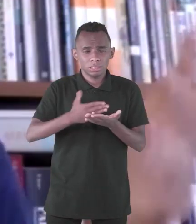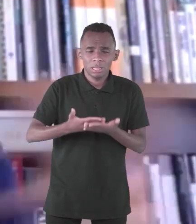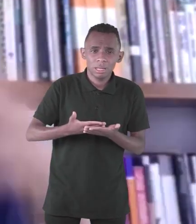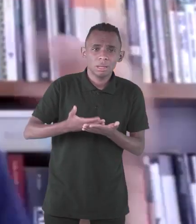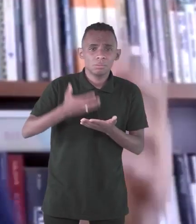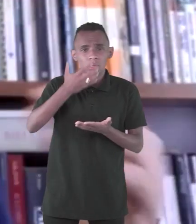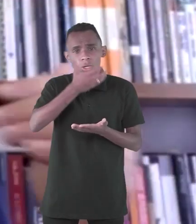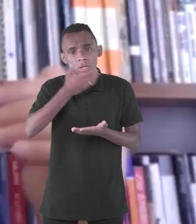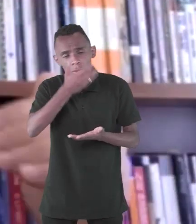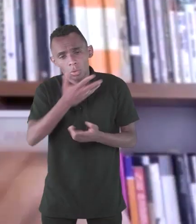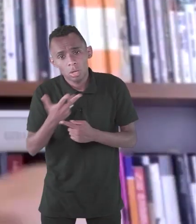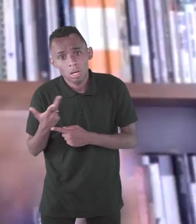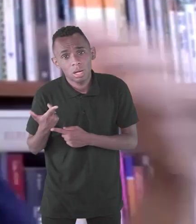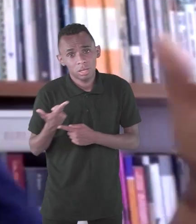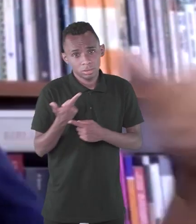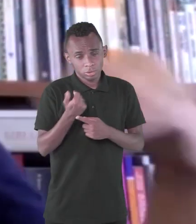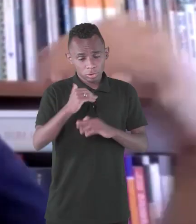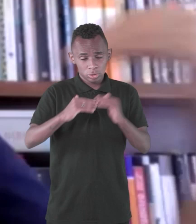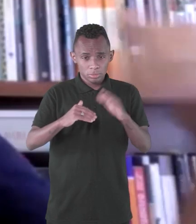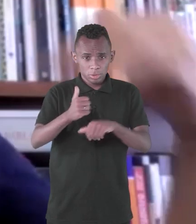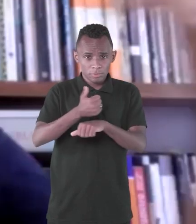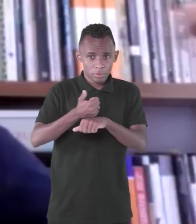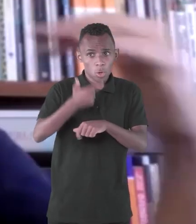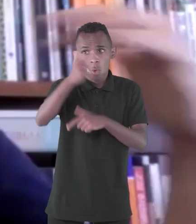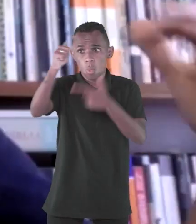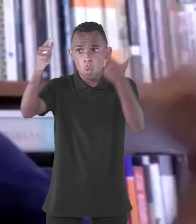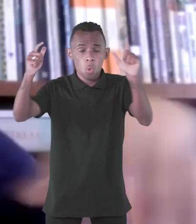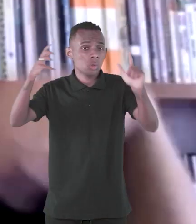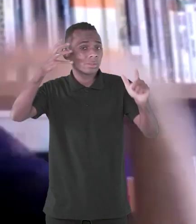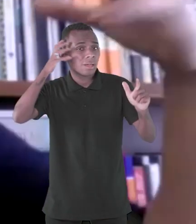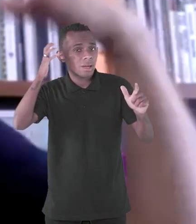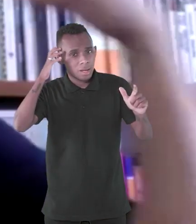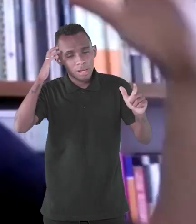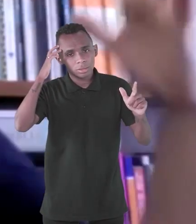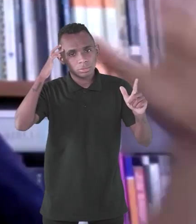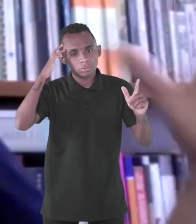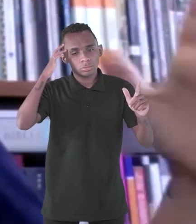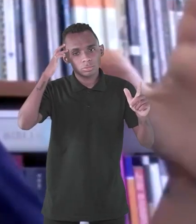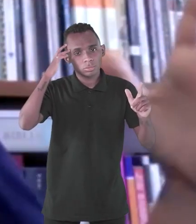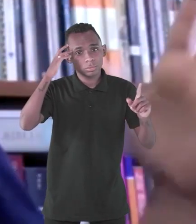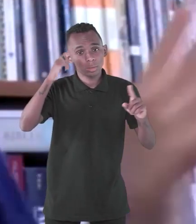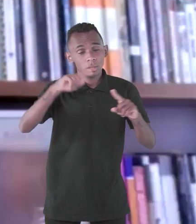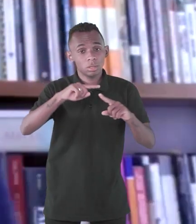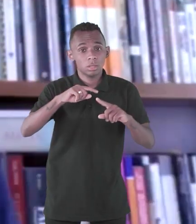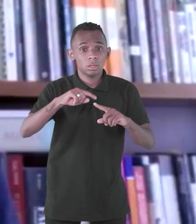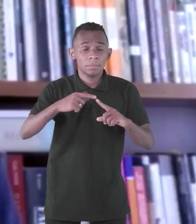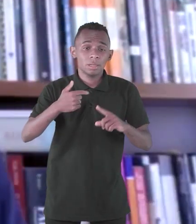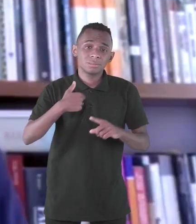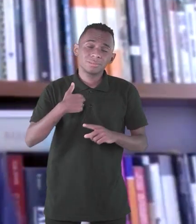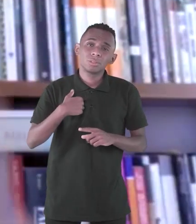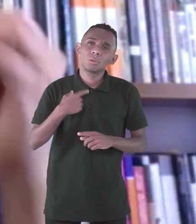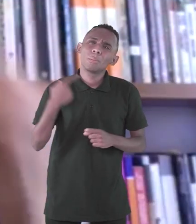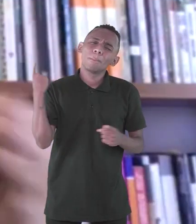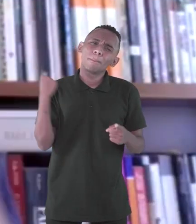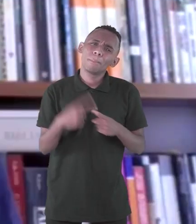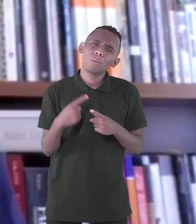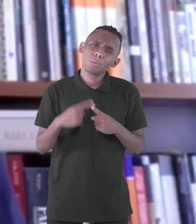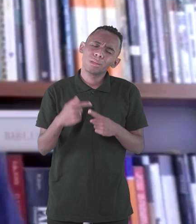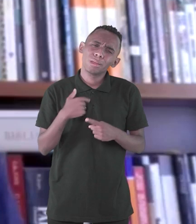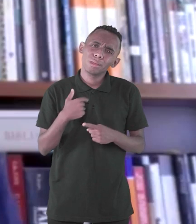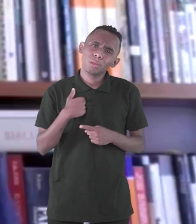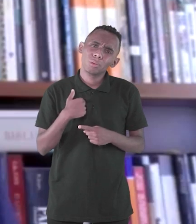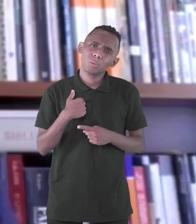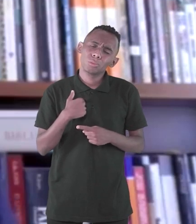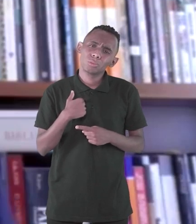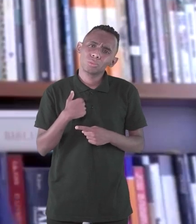intérpretes, cantores, artistas que tocavam nas outras rádios e tocavam loucamente. E eu dizia, por que eu vou